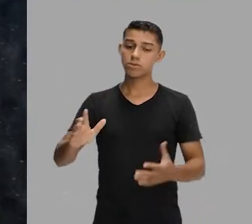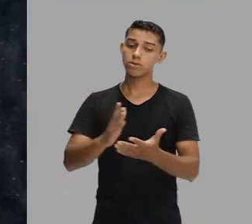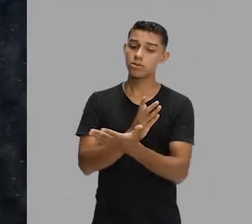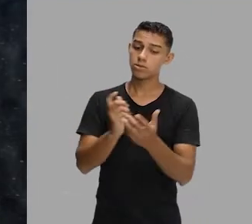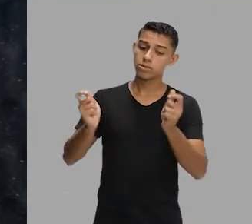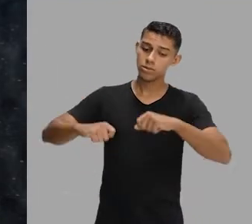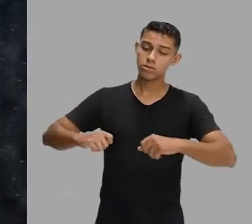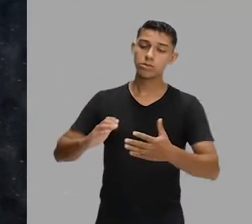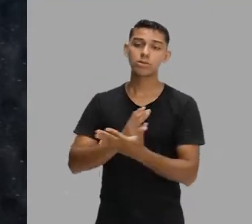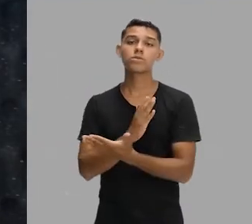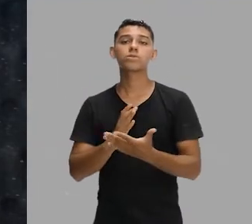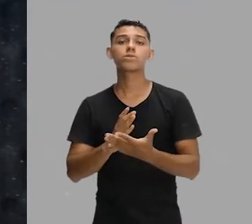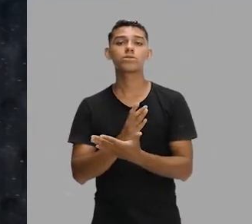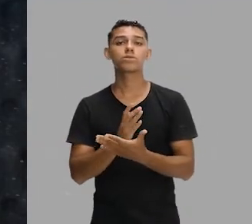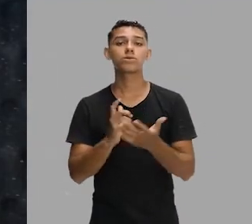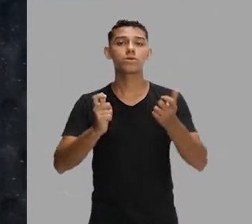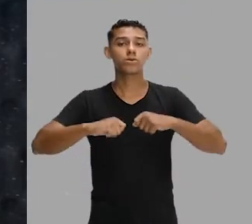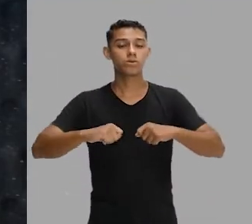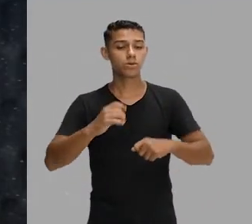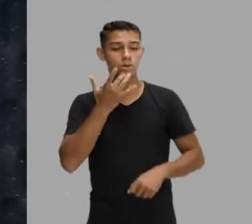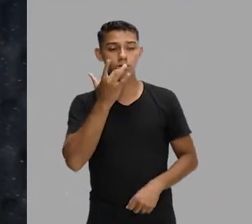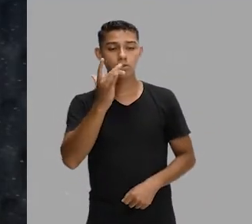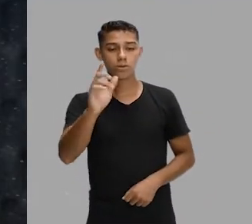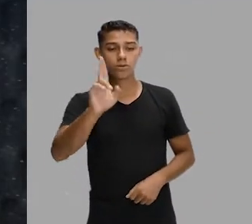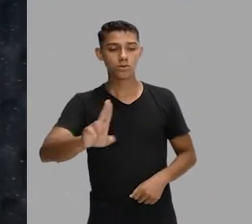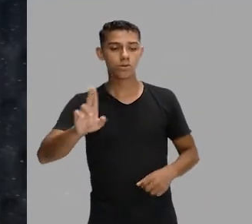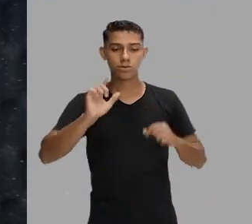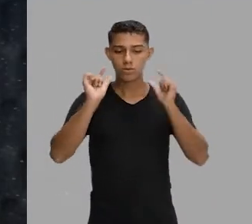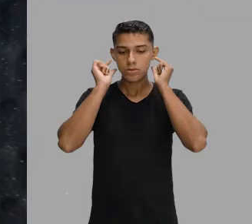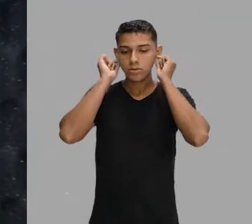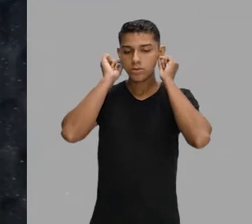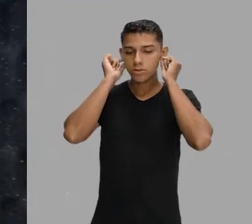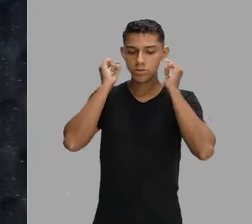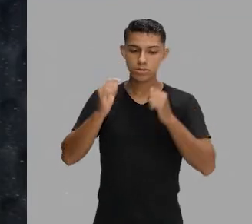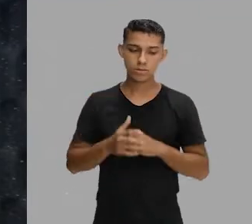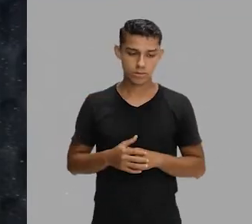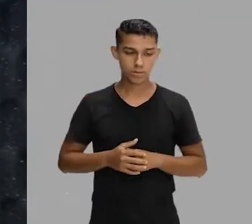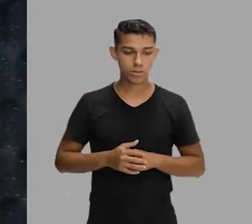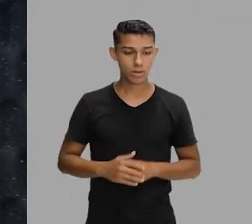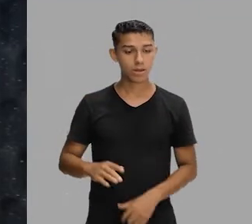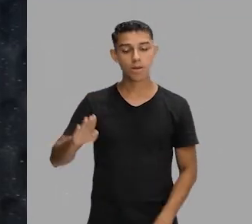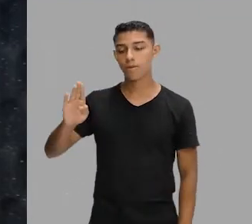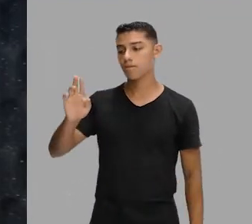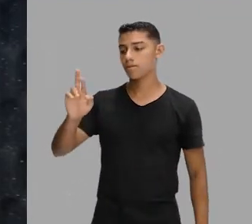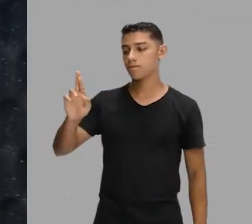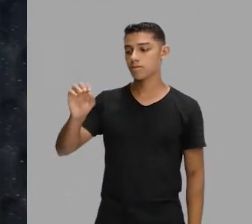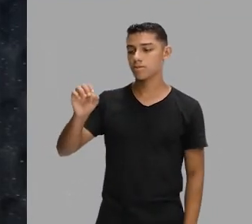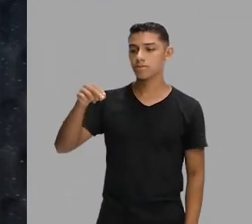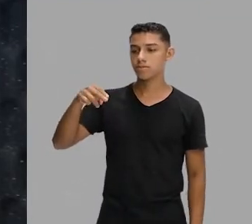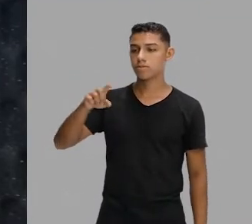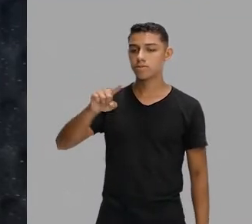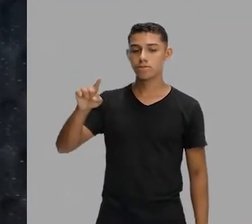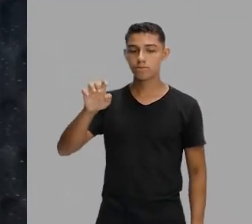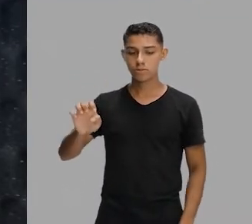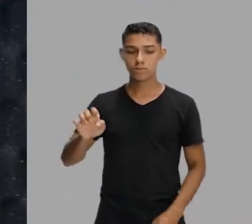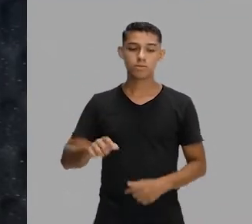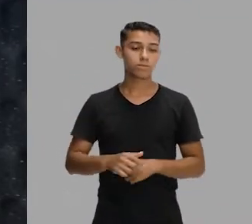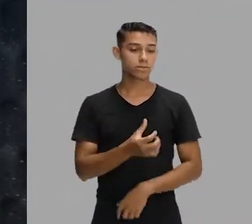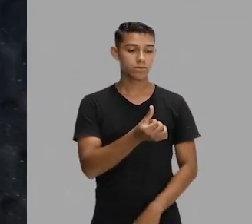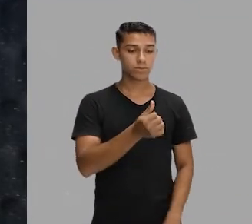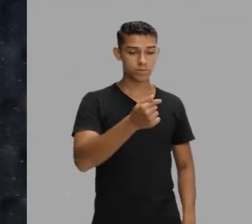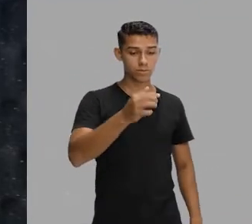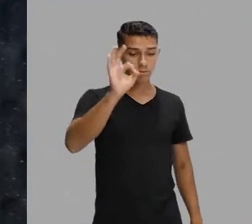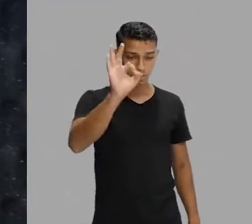seja utilizado como joia. O bronze, né? Bronze, ele é 67% cobre,